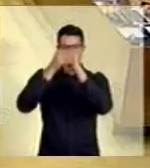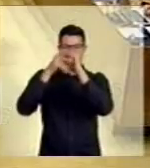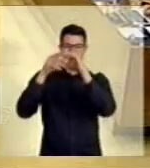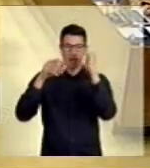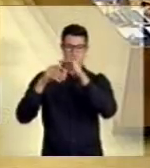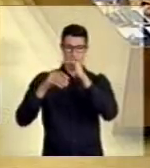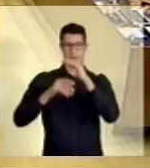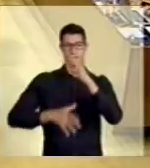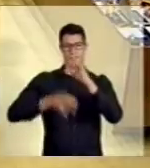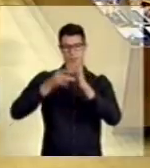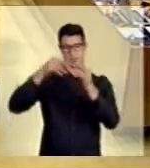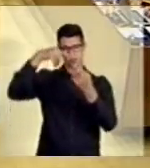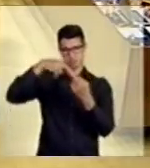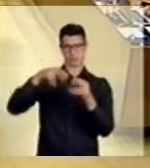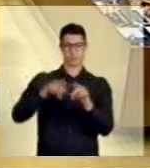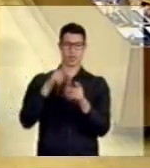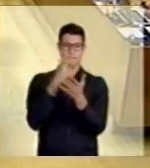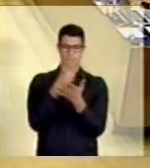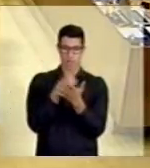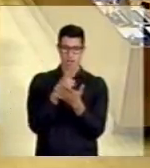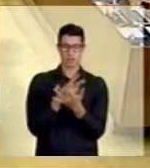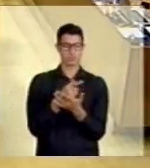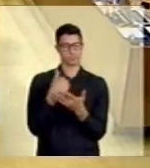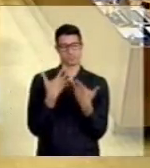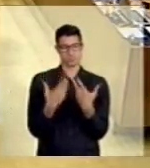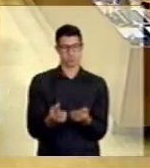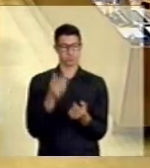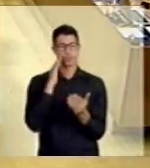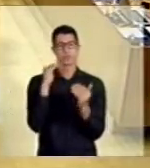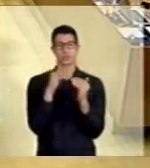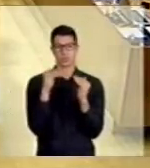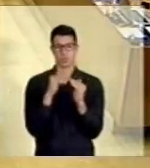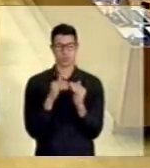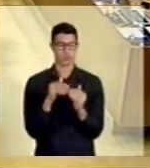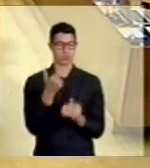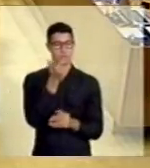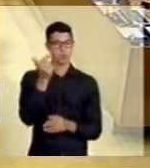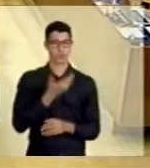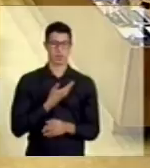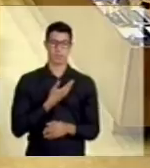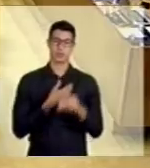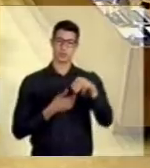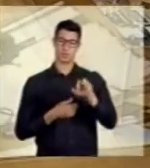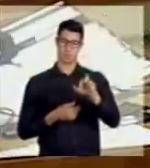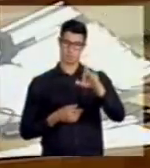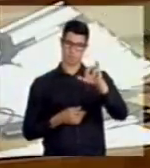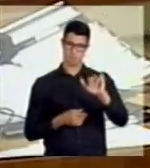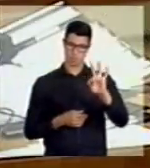breve parágrafo. Embora inegavelmente concorde com demais colegas com mérito da